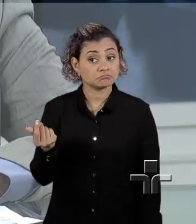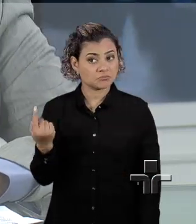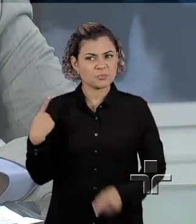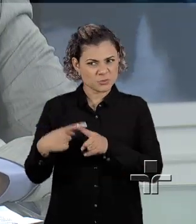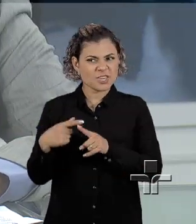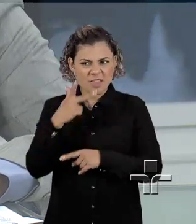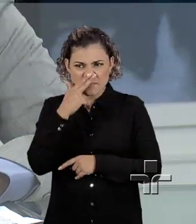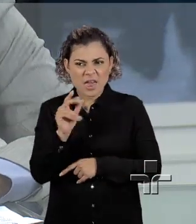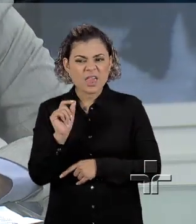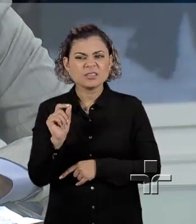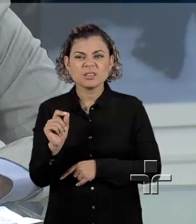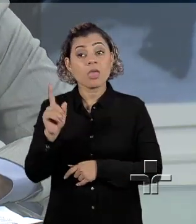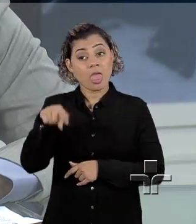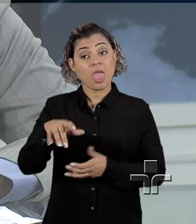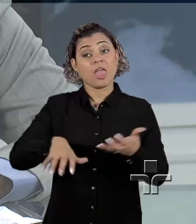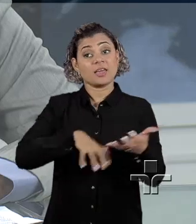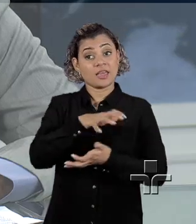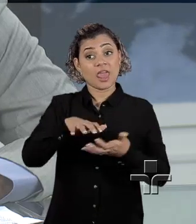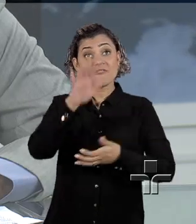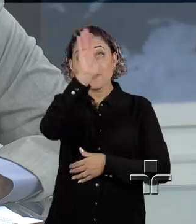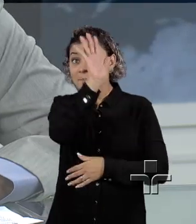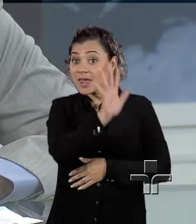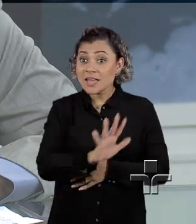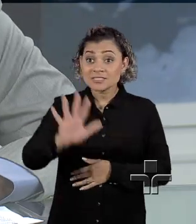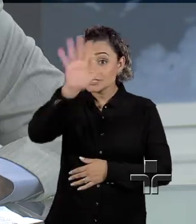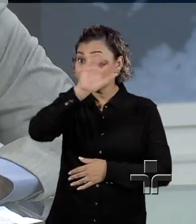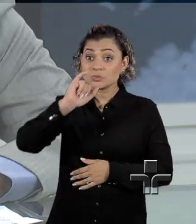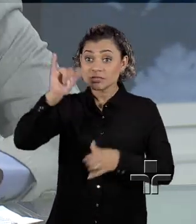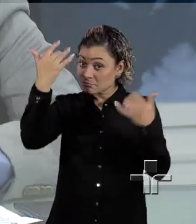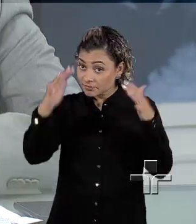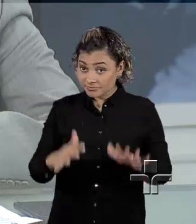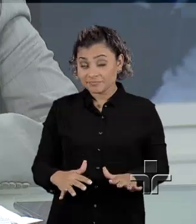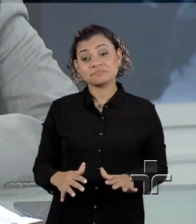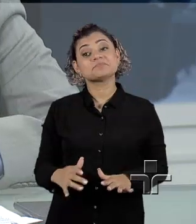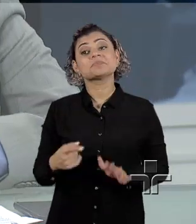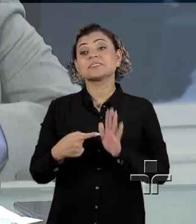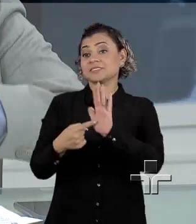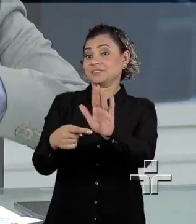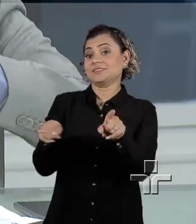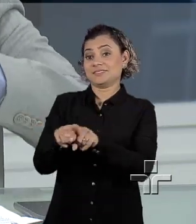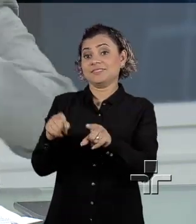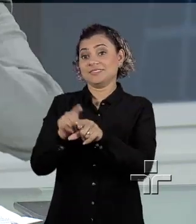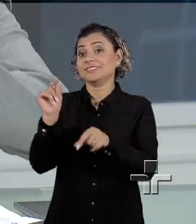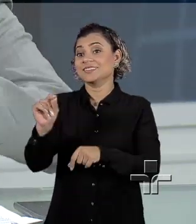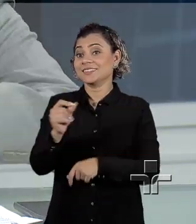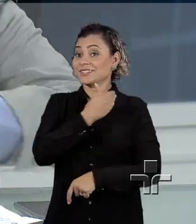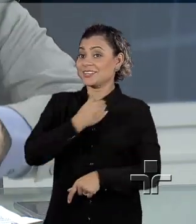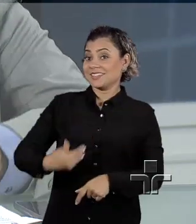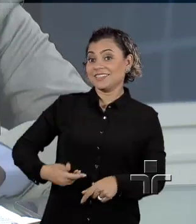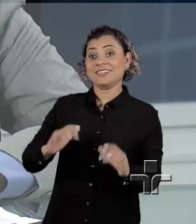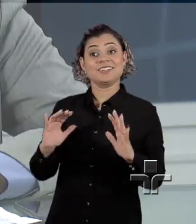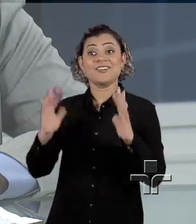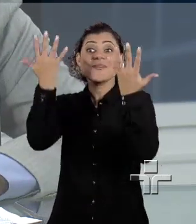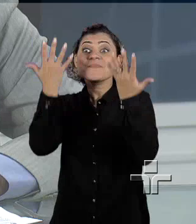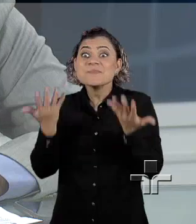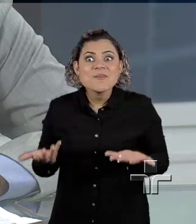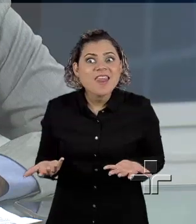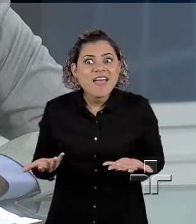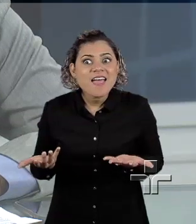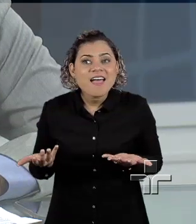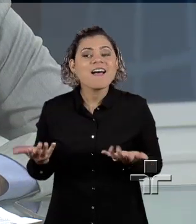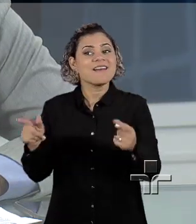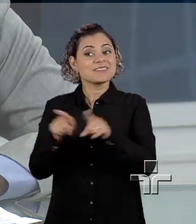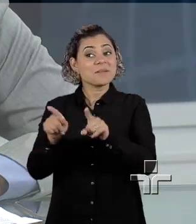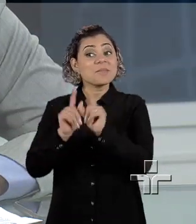é uma greve nacional. Se for um fracasso, evidentemente o governo vai comemorar e,